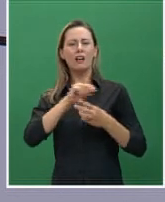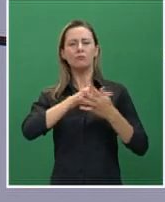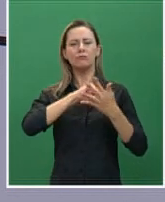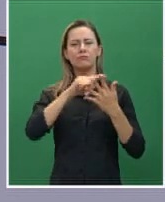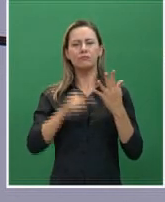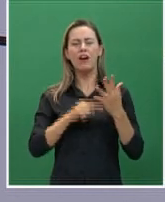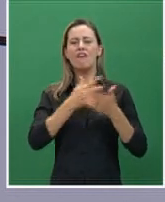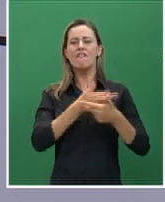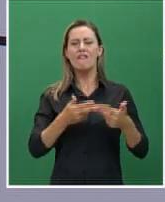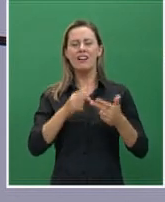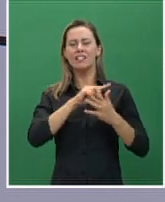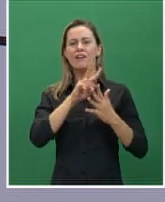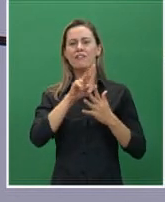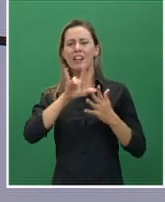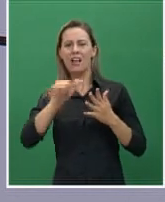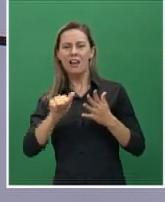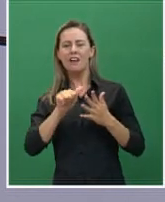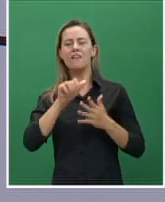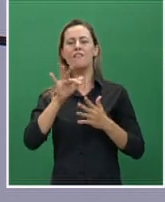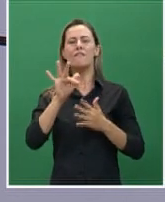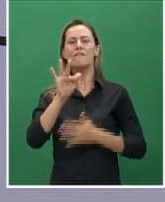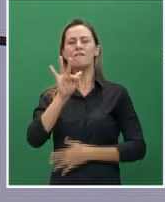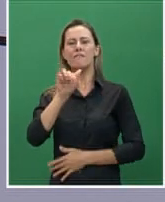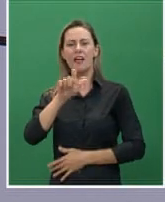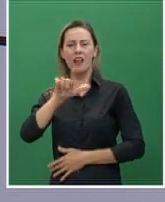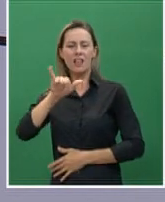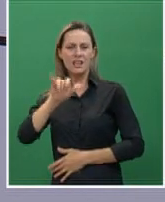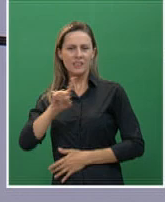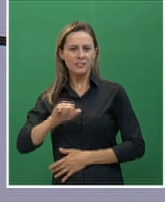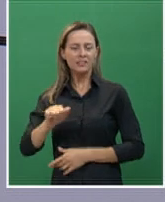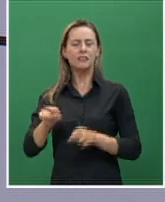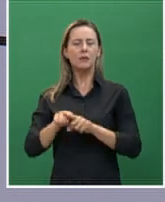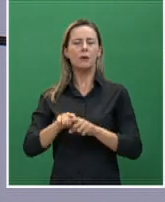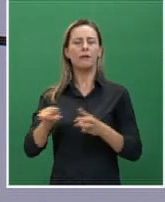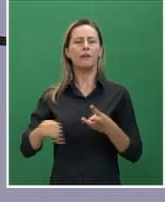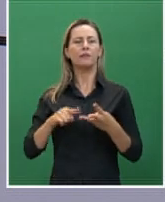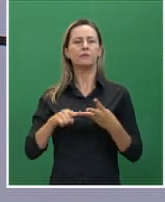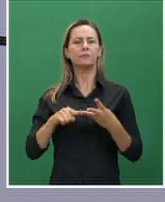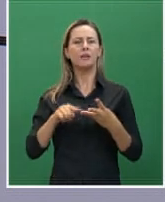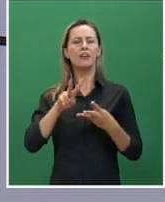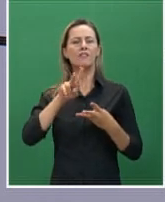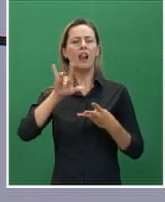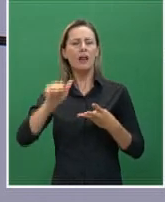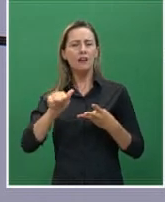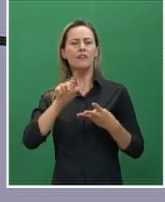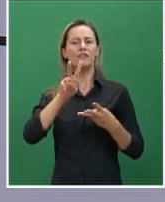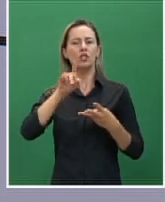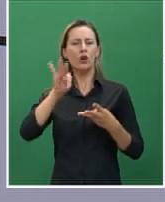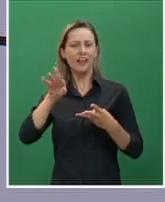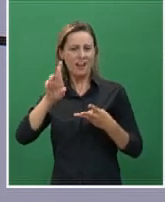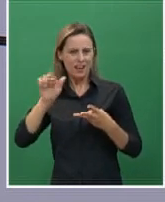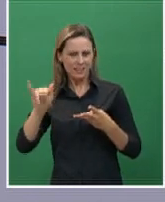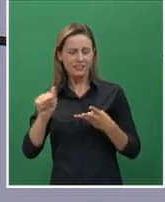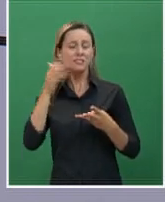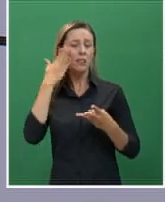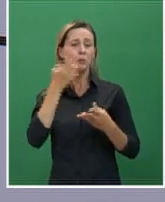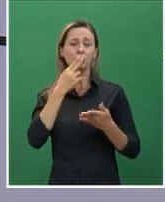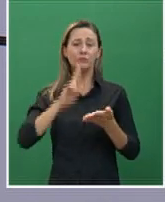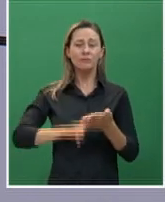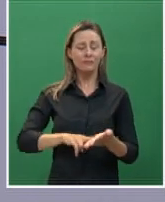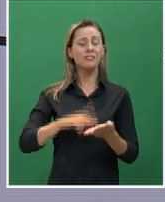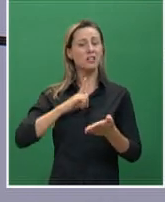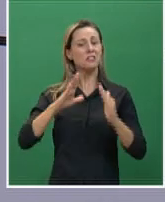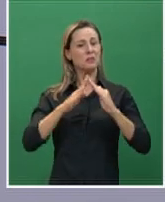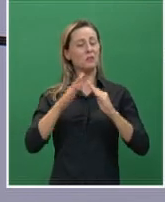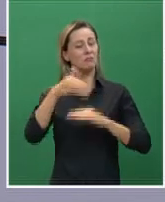vila vila feliz Vila bromberg e a Vila Vitória sabe que vai ter endereço na sua